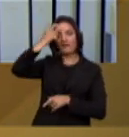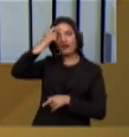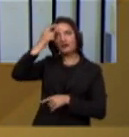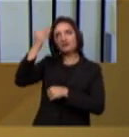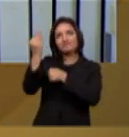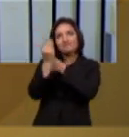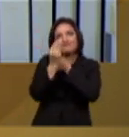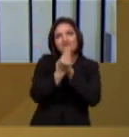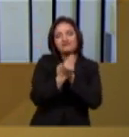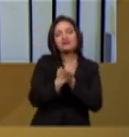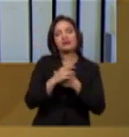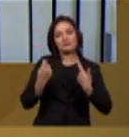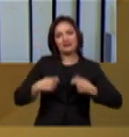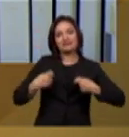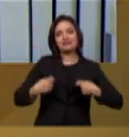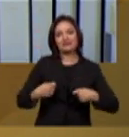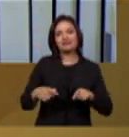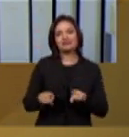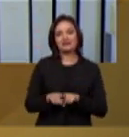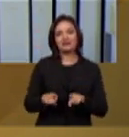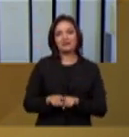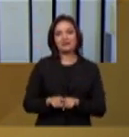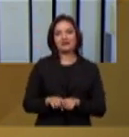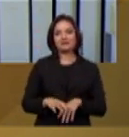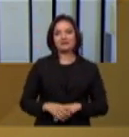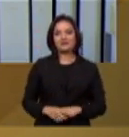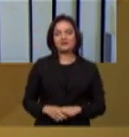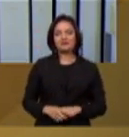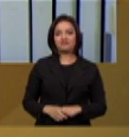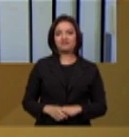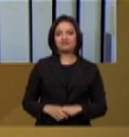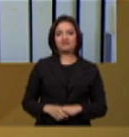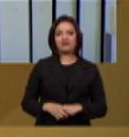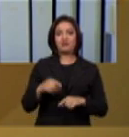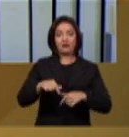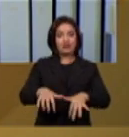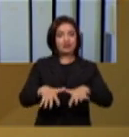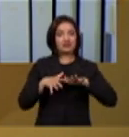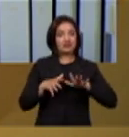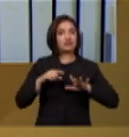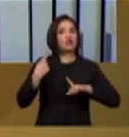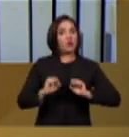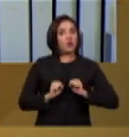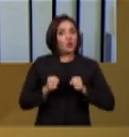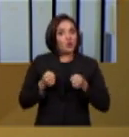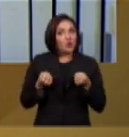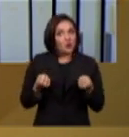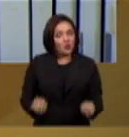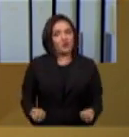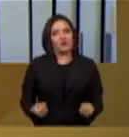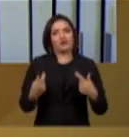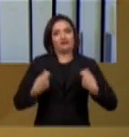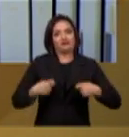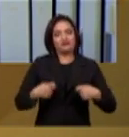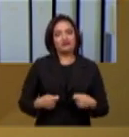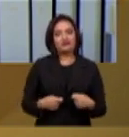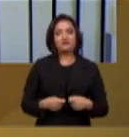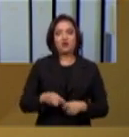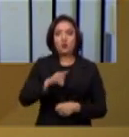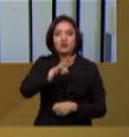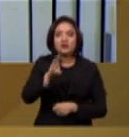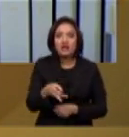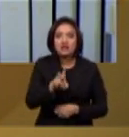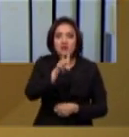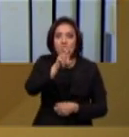que tanto uma corte como essa nos consome. Volto a dizer, mais de